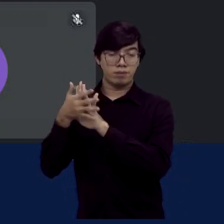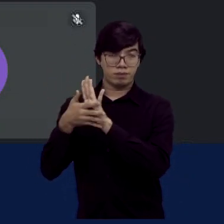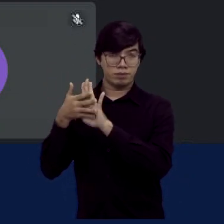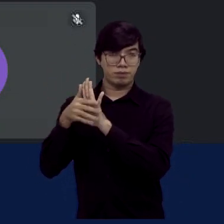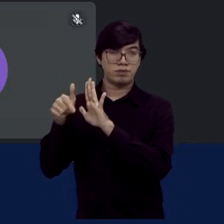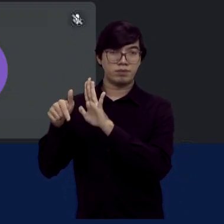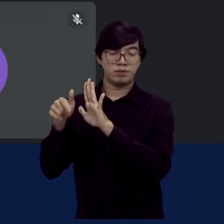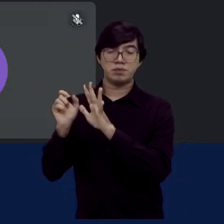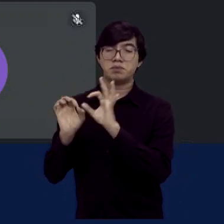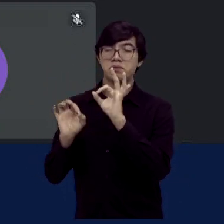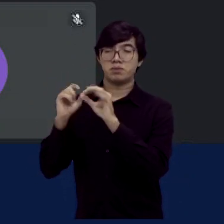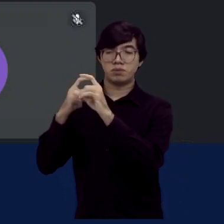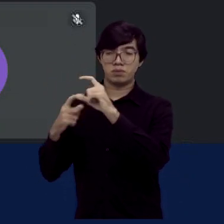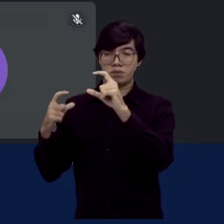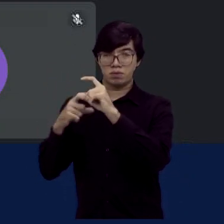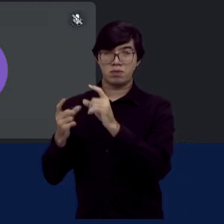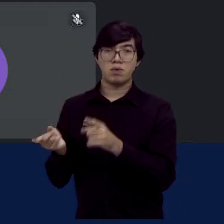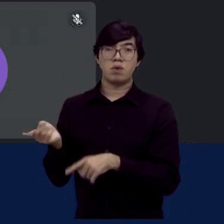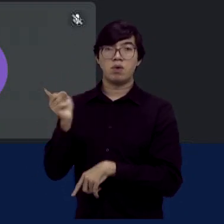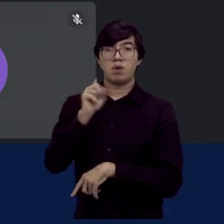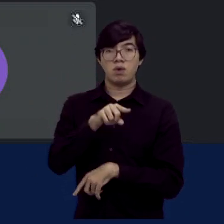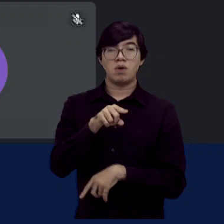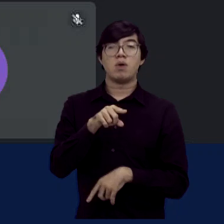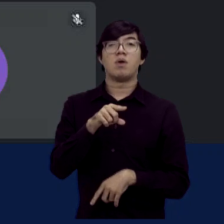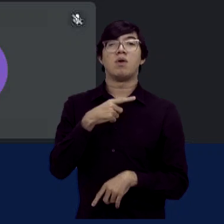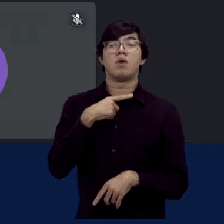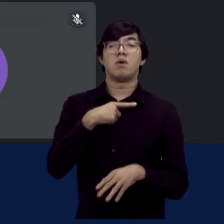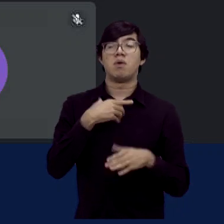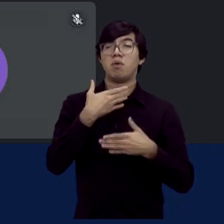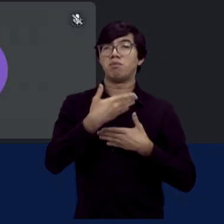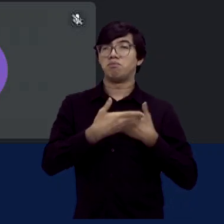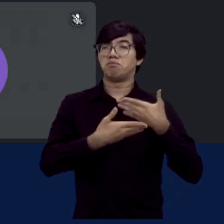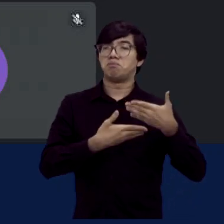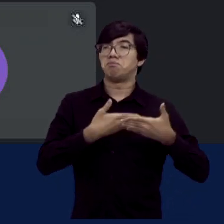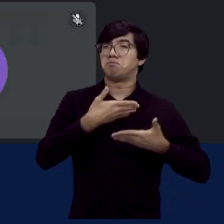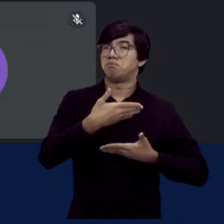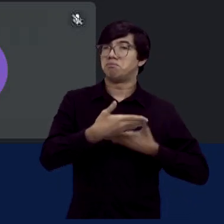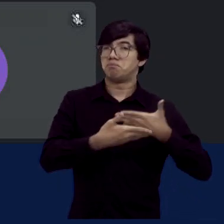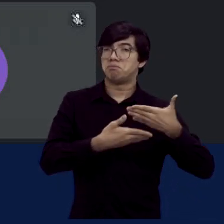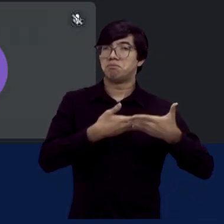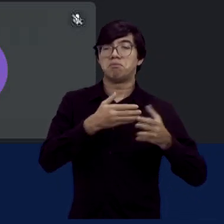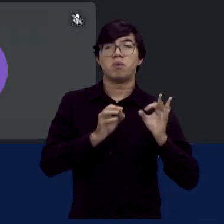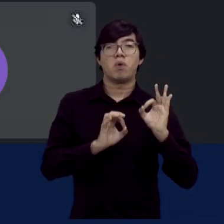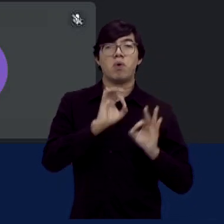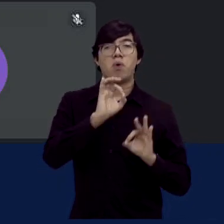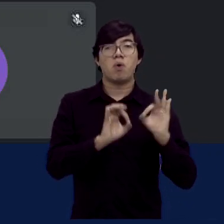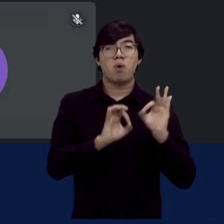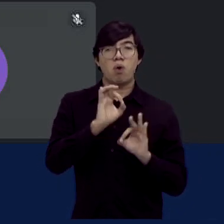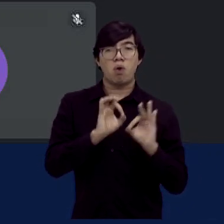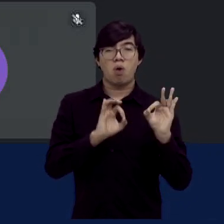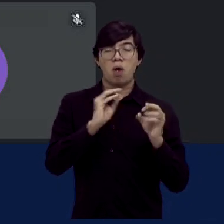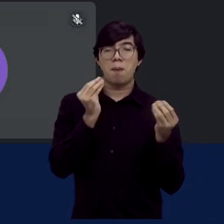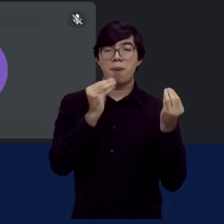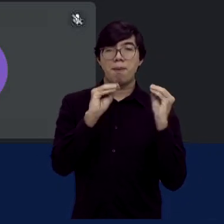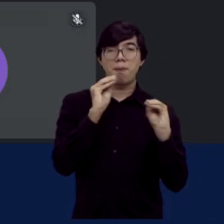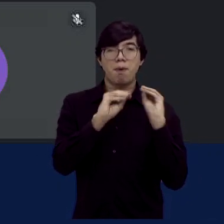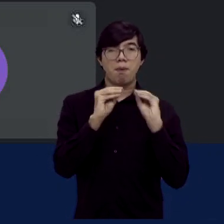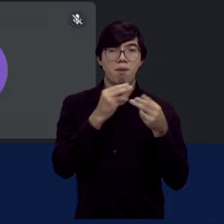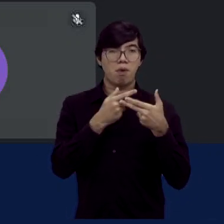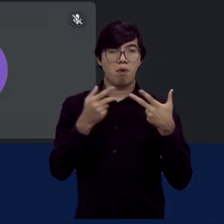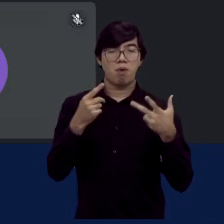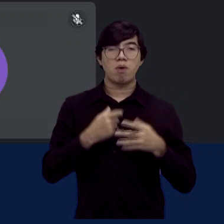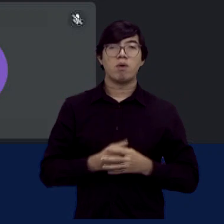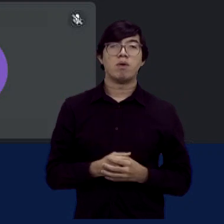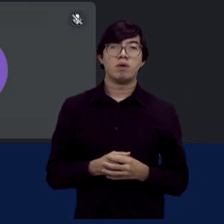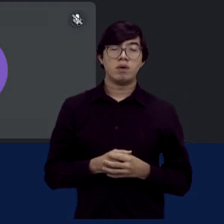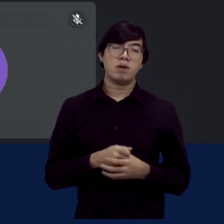a minha apresentação, e aí no desenvolvimento eu só ajusto tudo, sabe? Eu acho que quando você tem